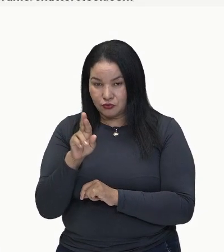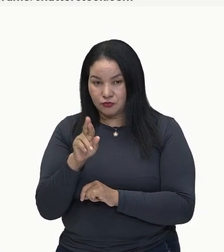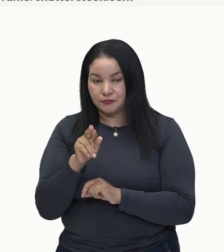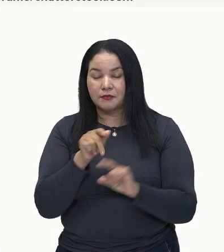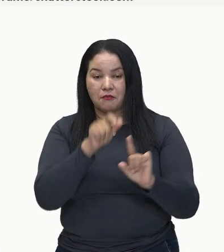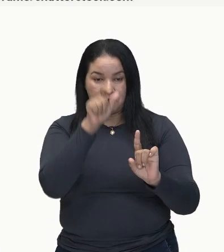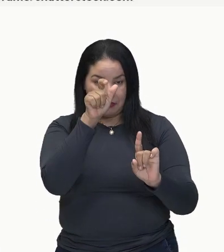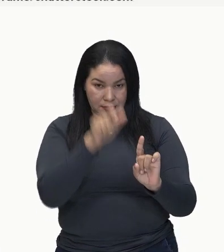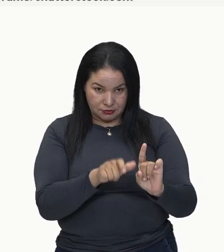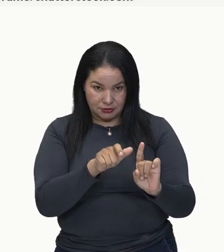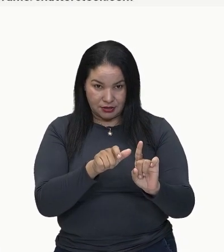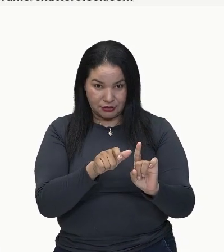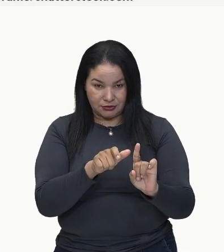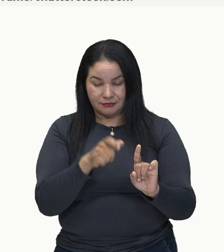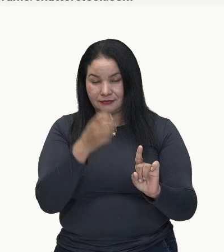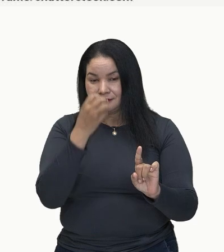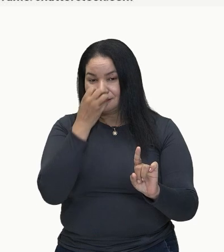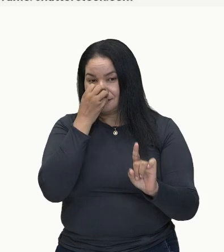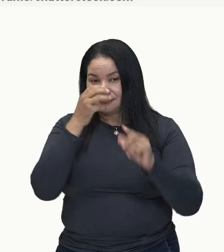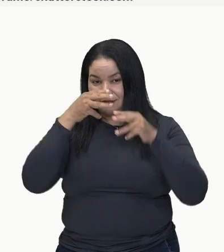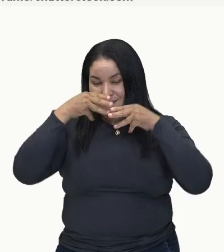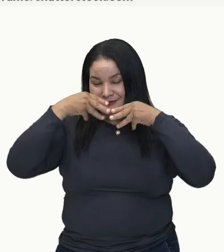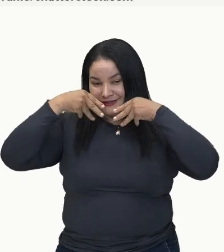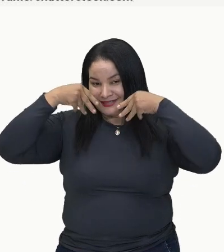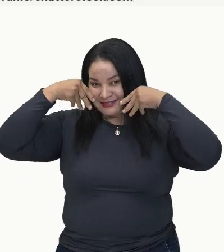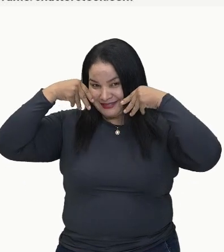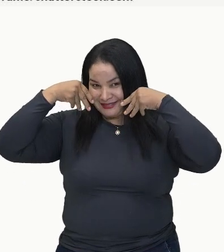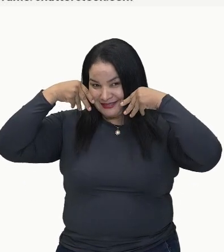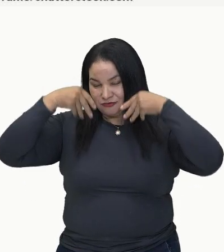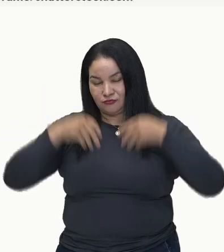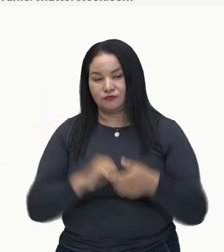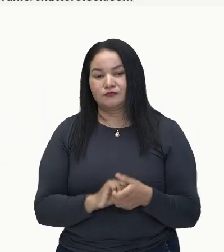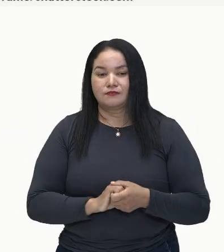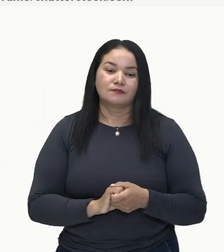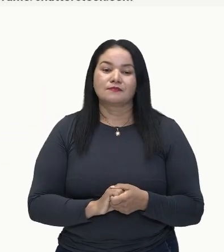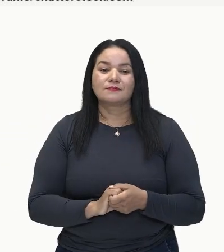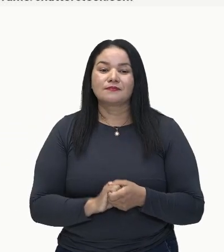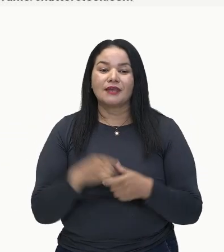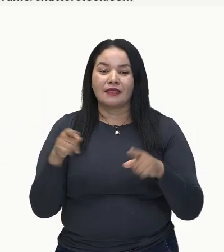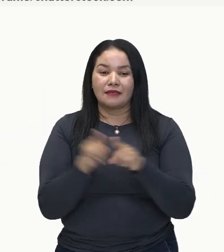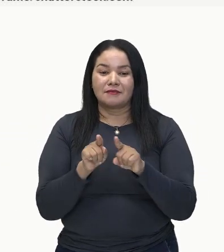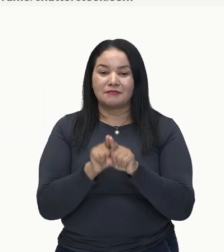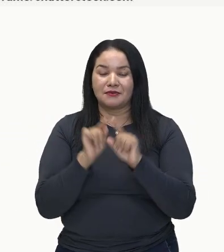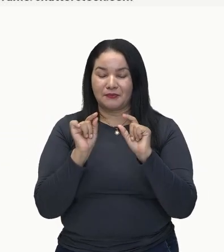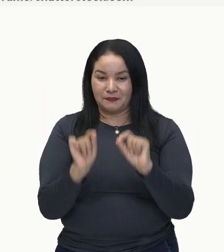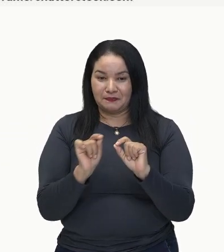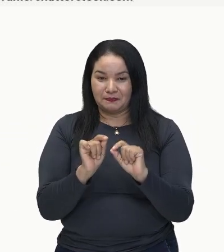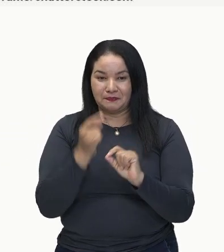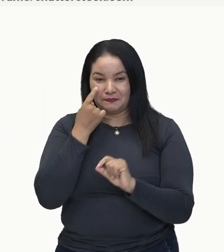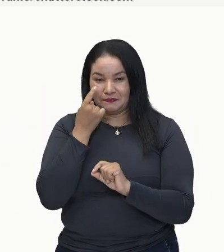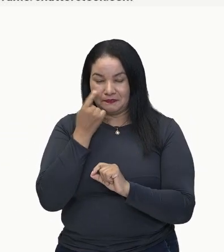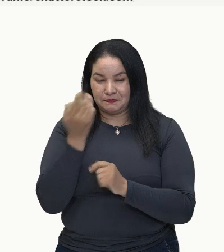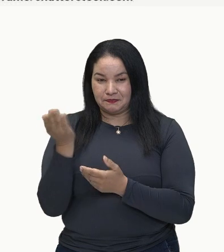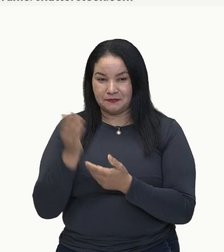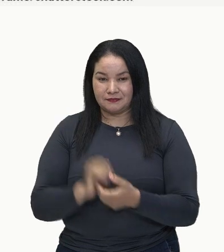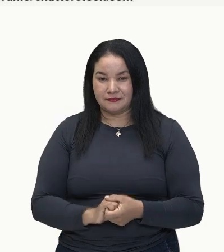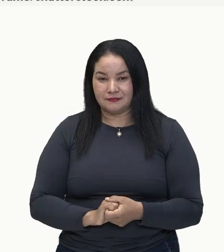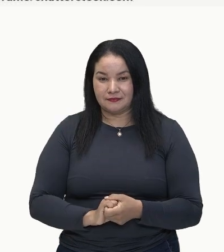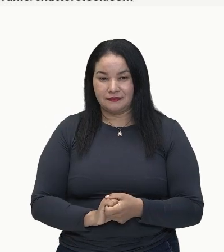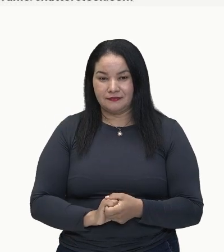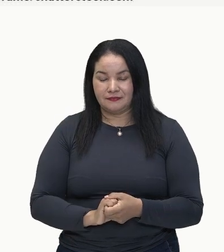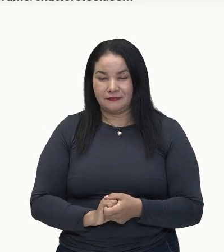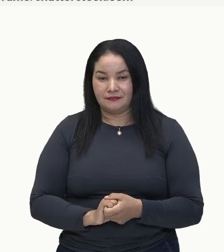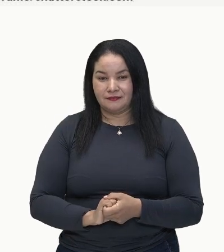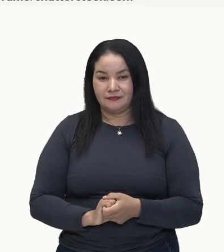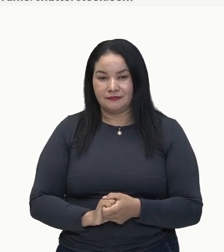personagem, Coringa, né? Antes de se transformar no Coringa, Joaquim